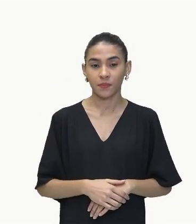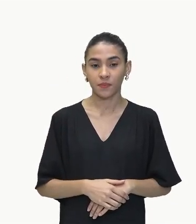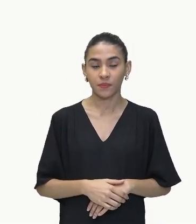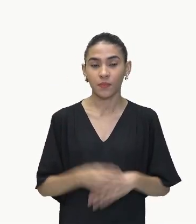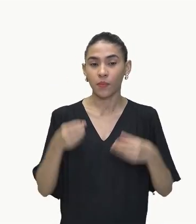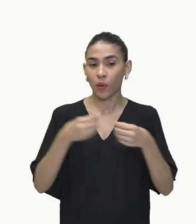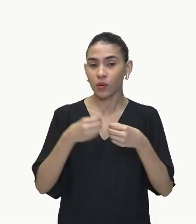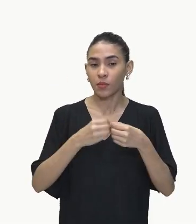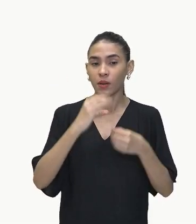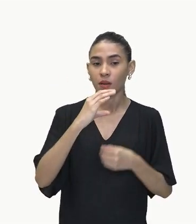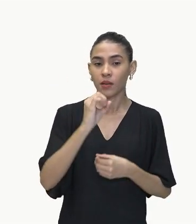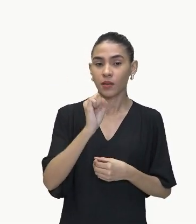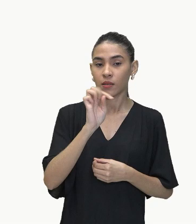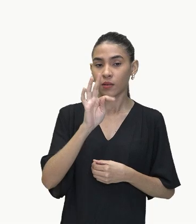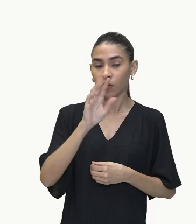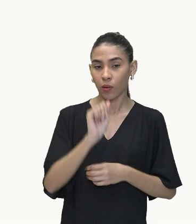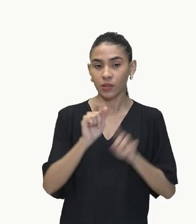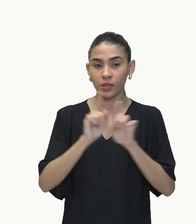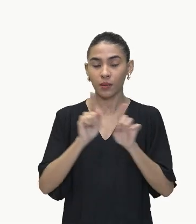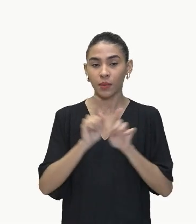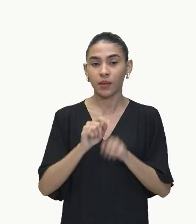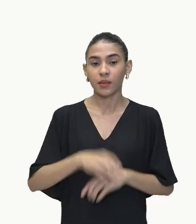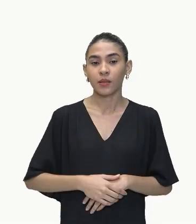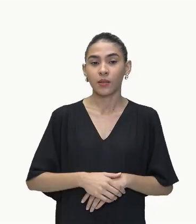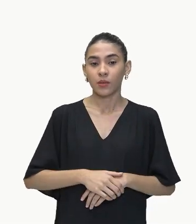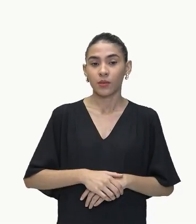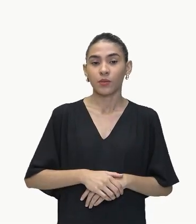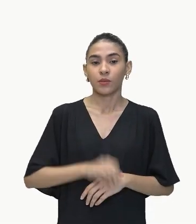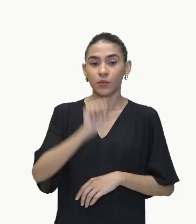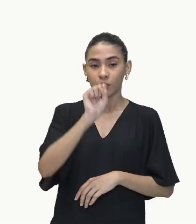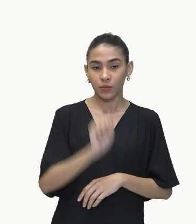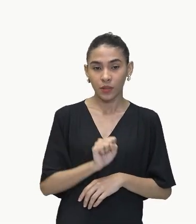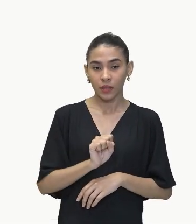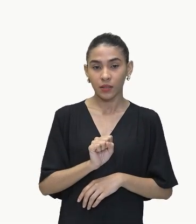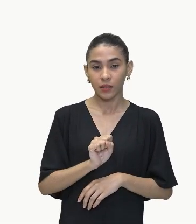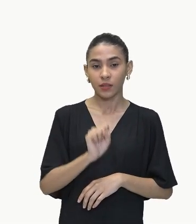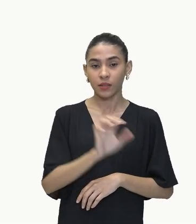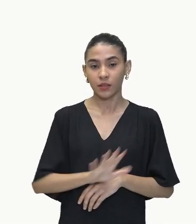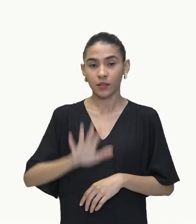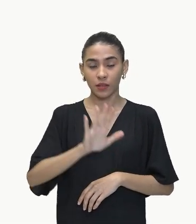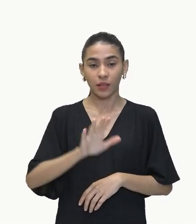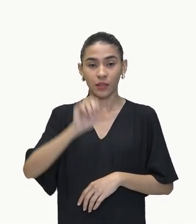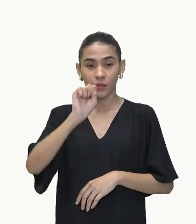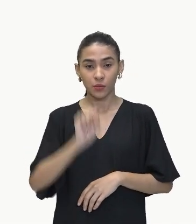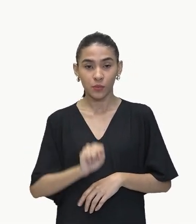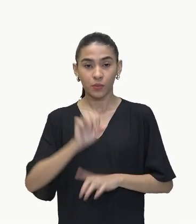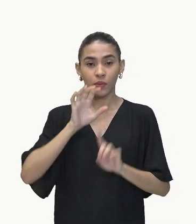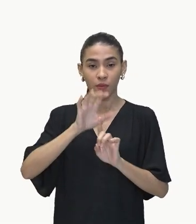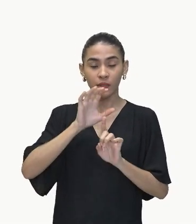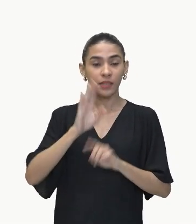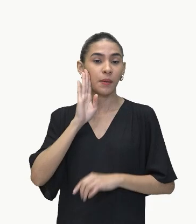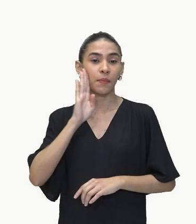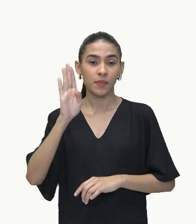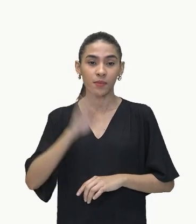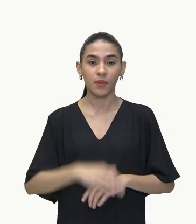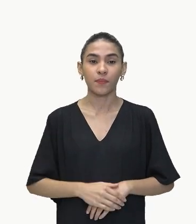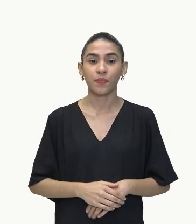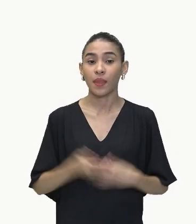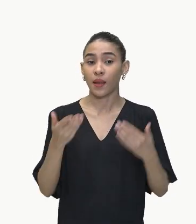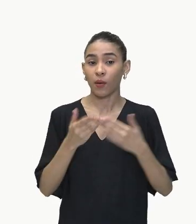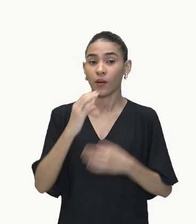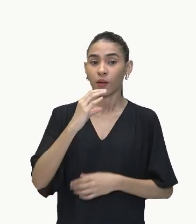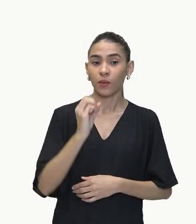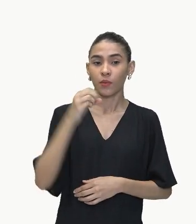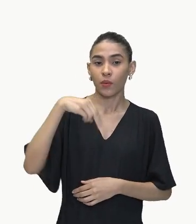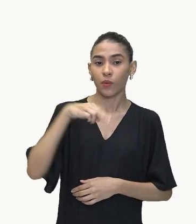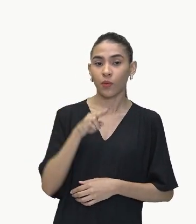costa e mais ali para o lado de sudeste e sul. Nós vamos falar sobre a conurbação, tá? Então, quando a gente estava